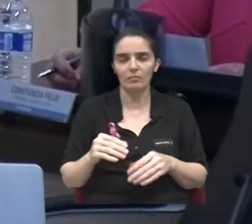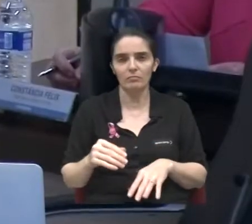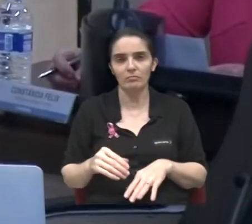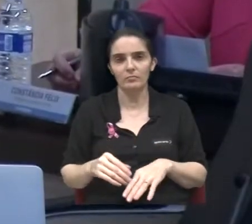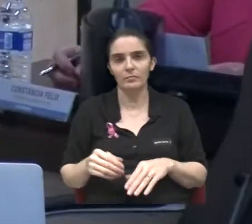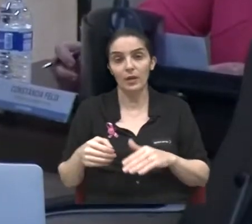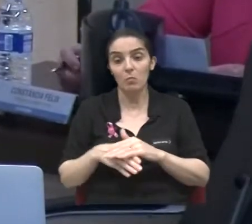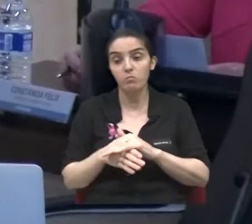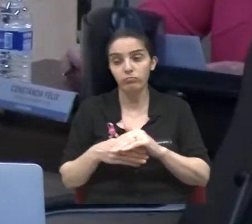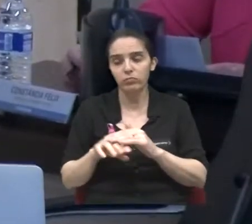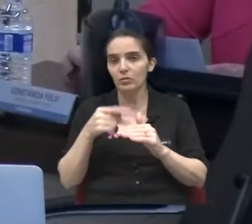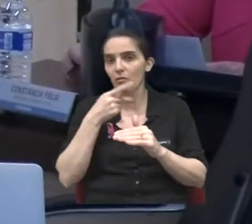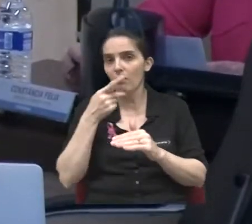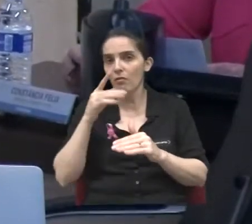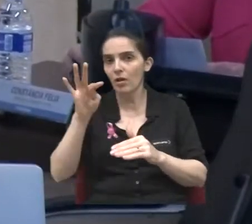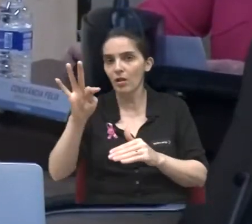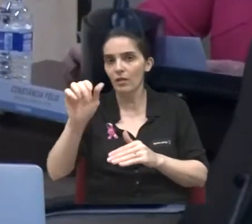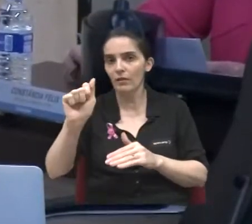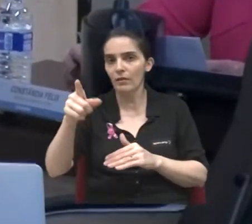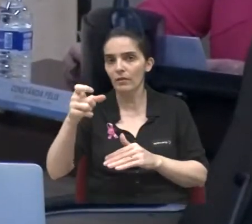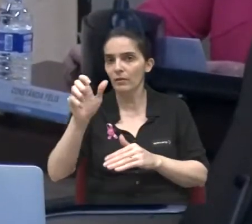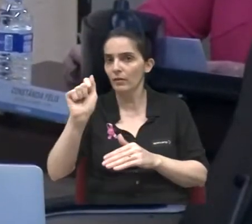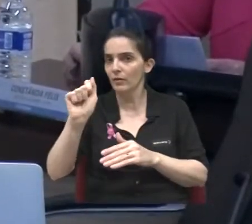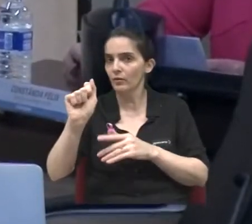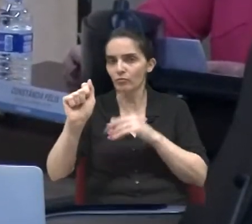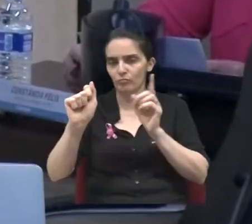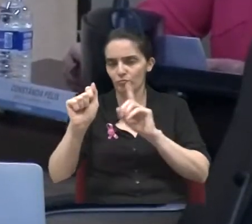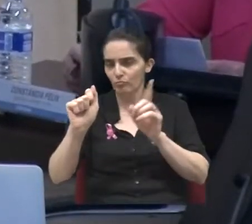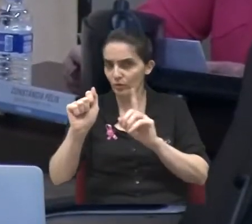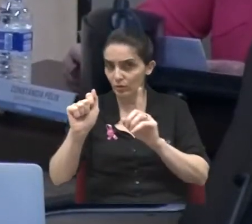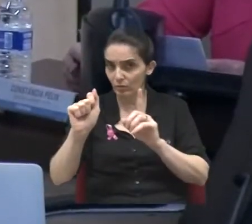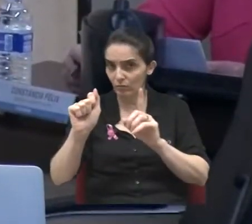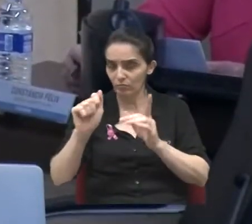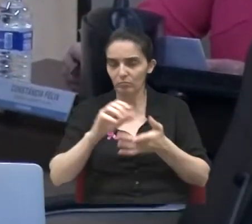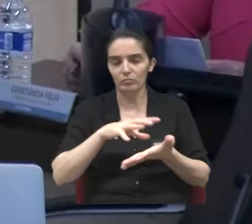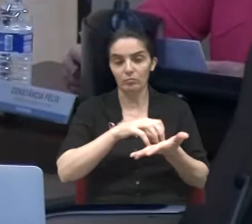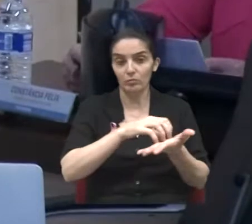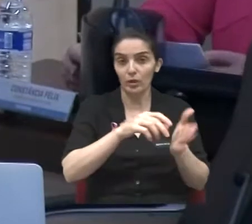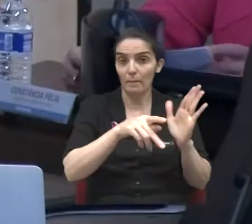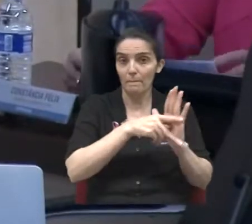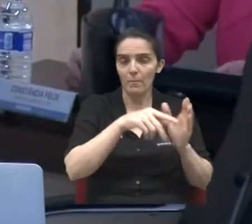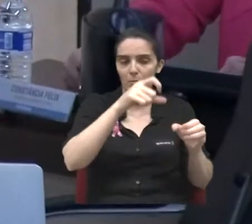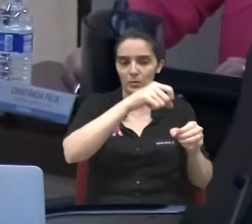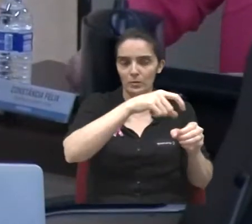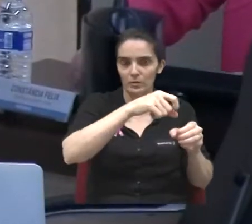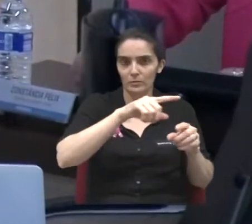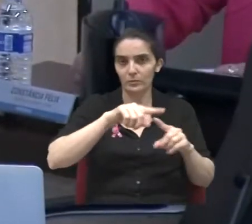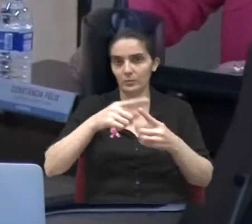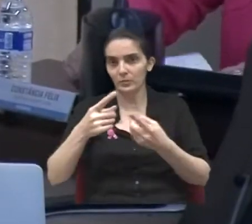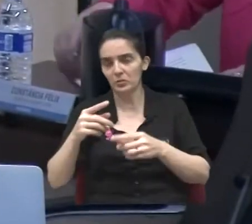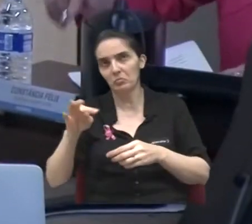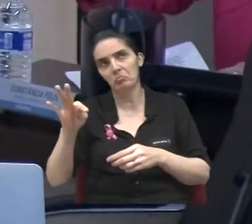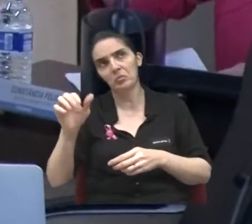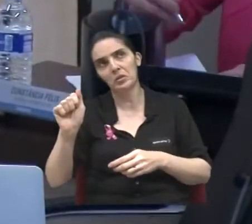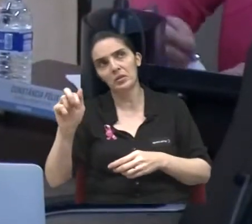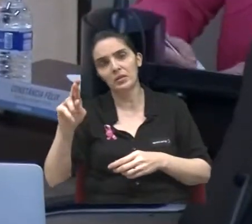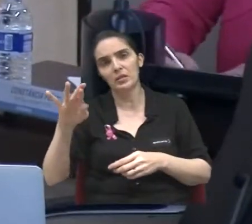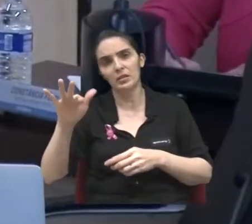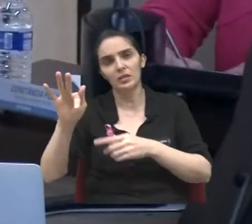não necessariamente é uma taxa. Taxa é uma espécie tributária, mas pode ser uma tarifa, pode ser um